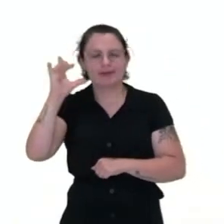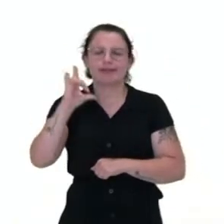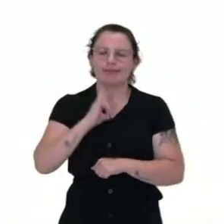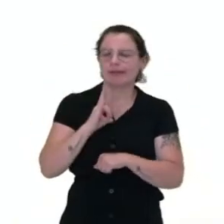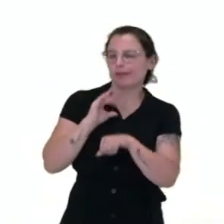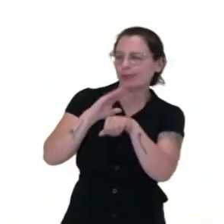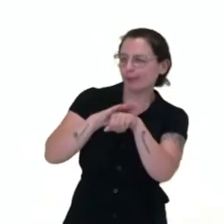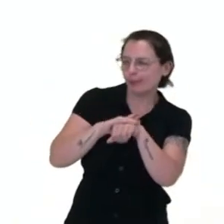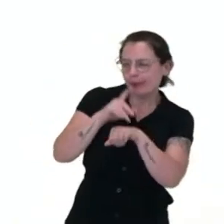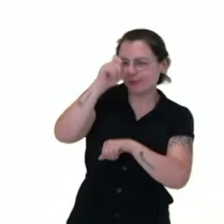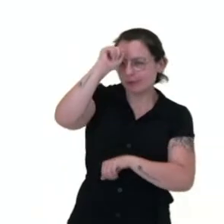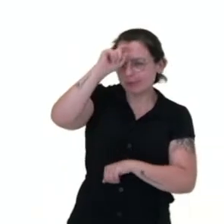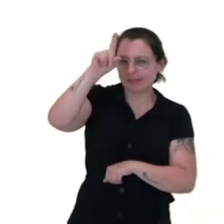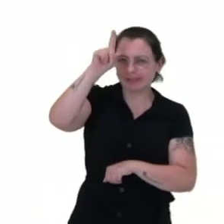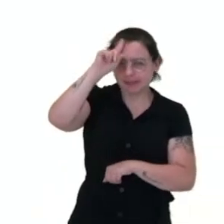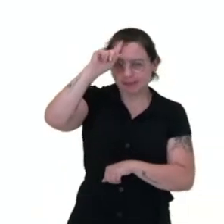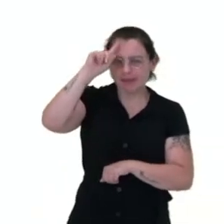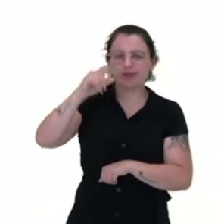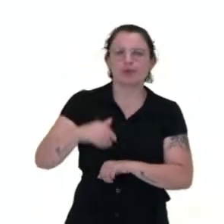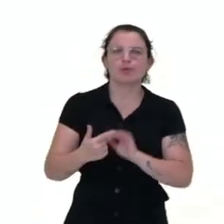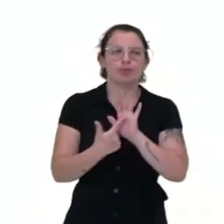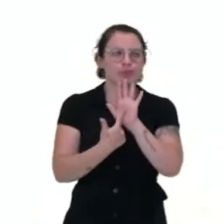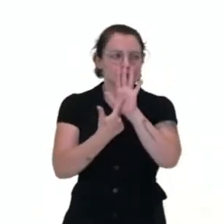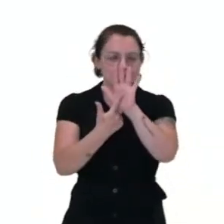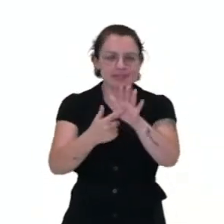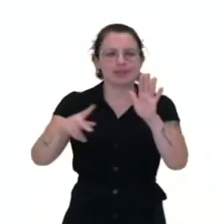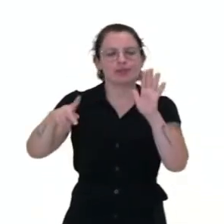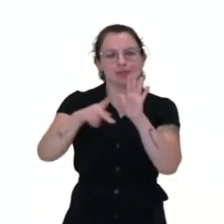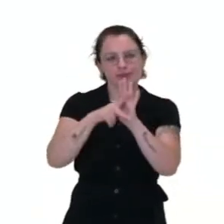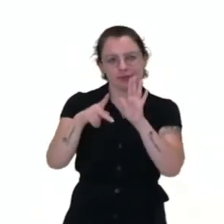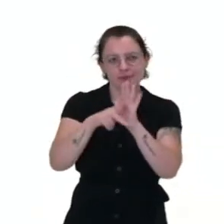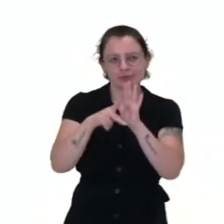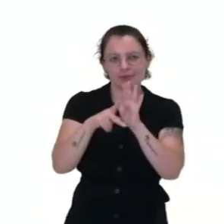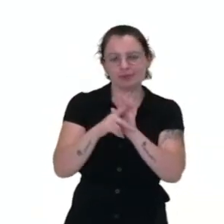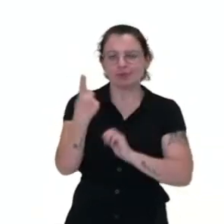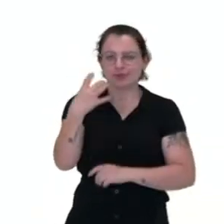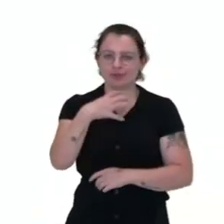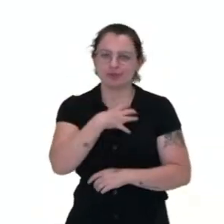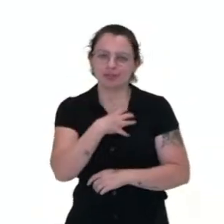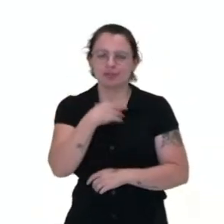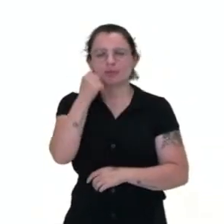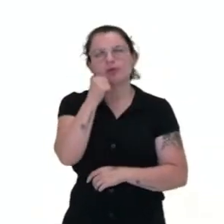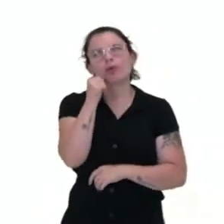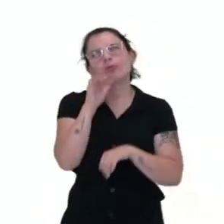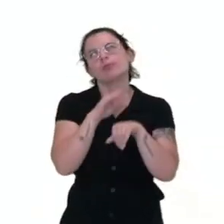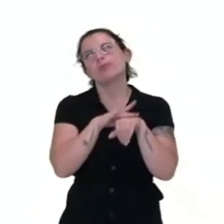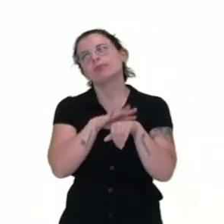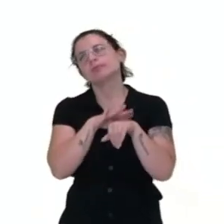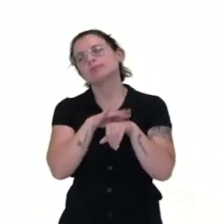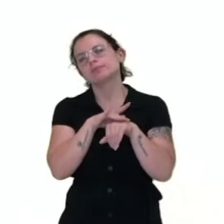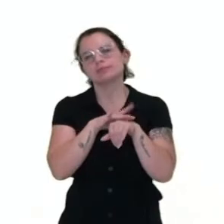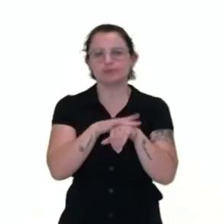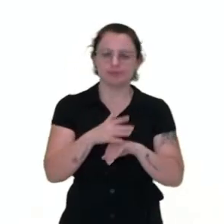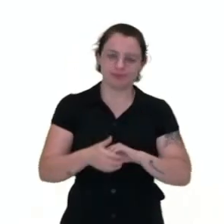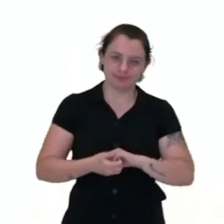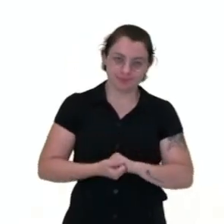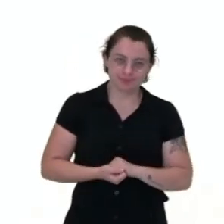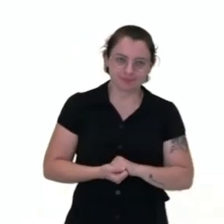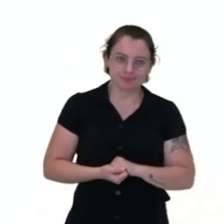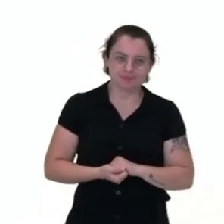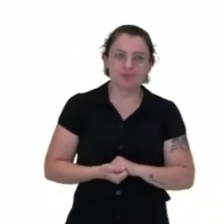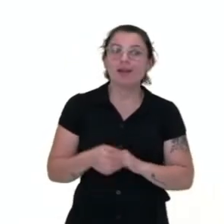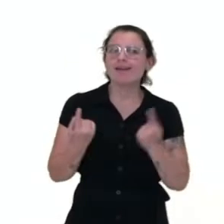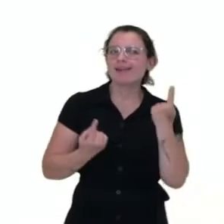está hospitalizada, ilustrando essa situação de uma infecção generalizada. Então qual é